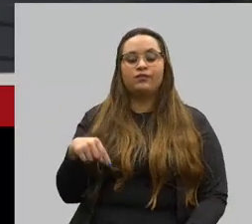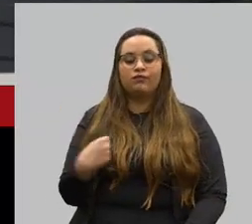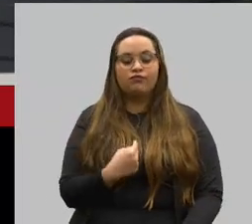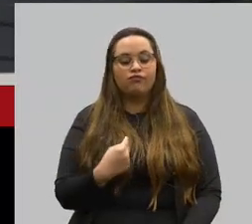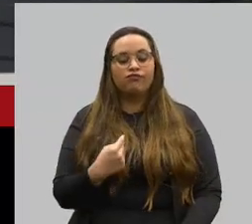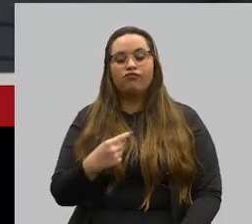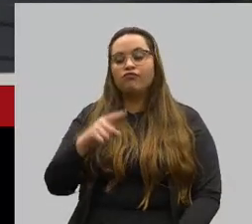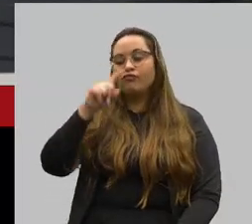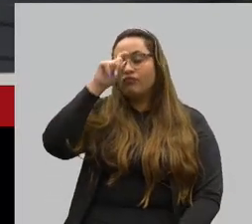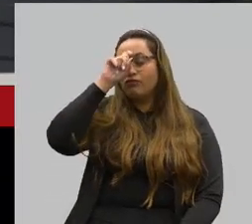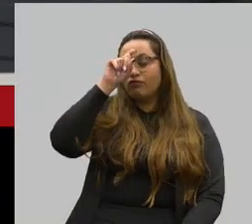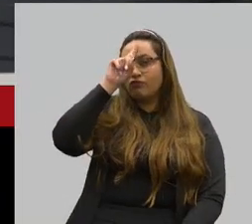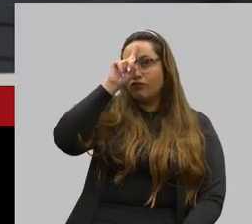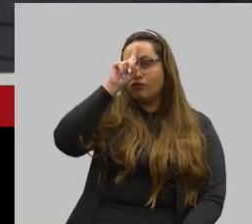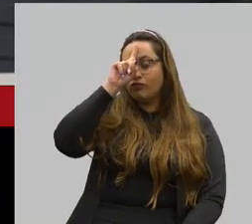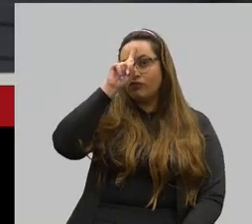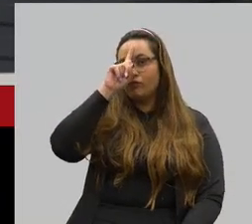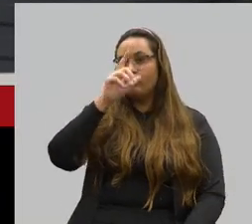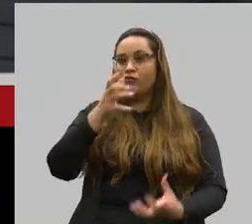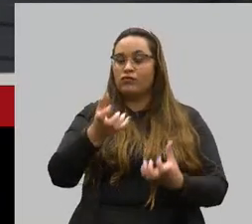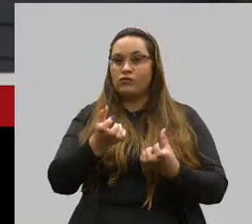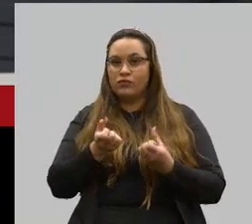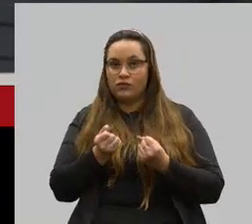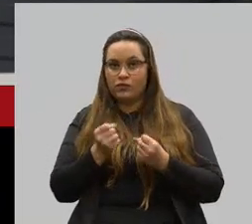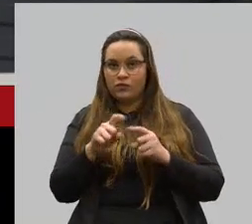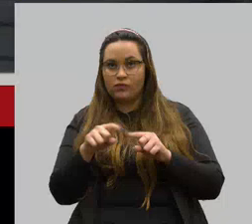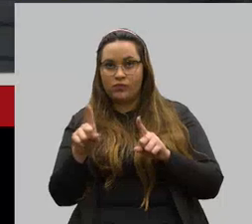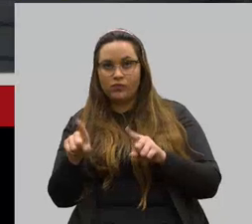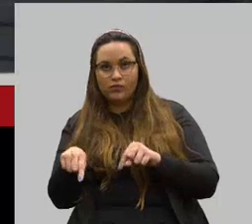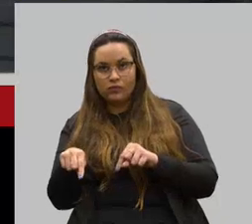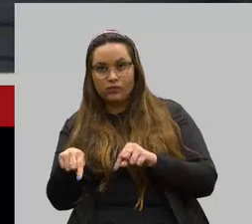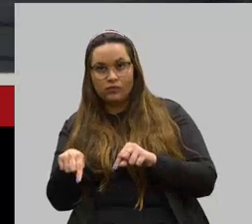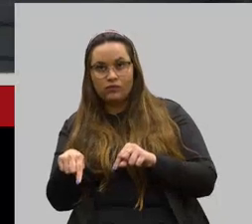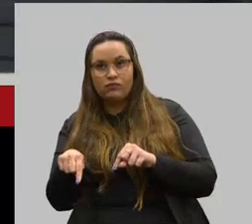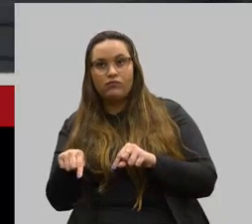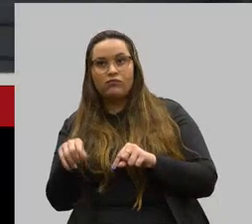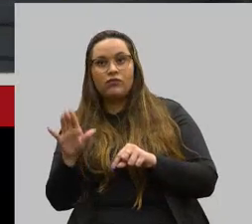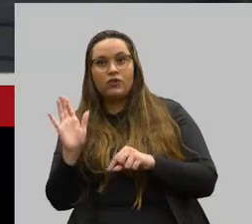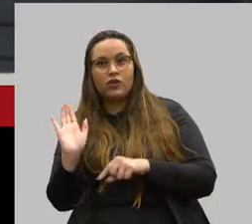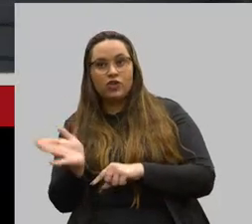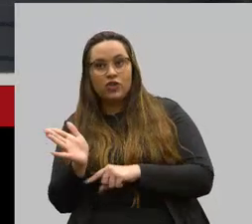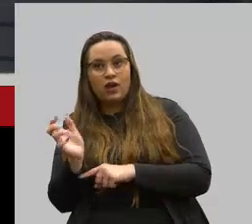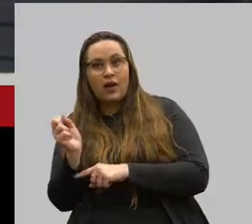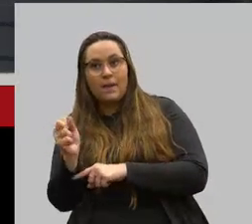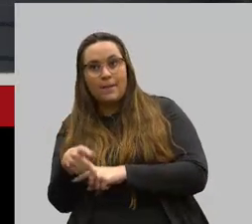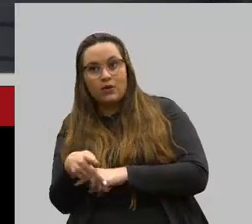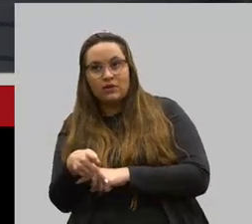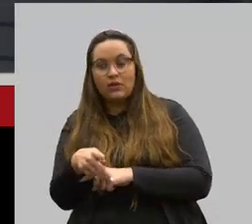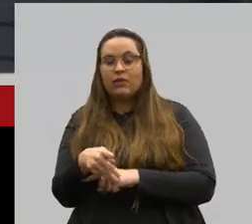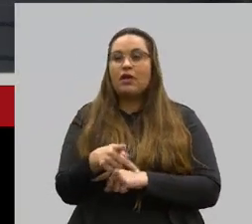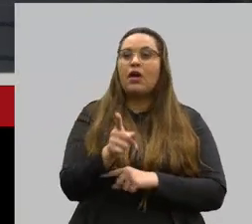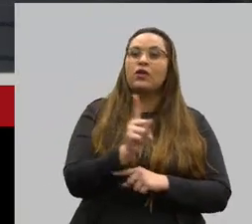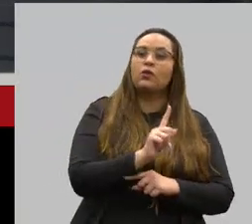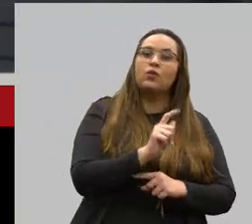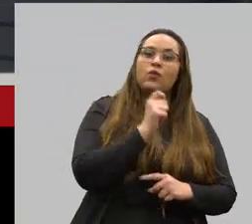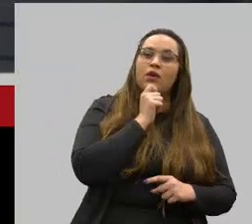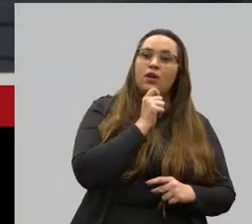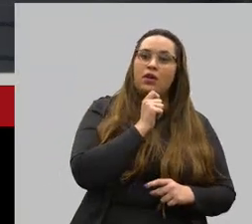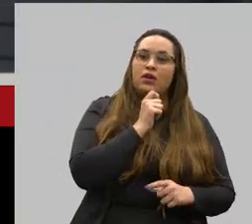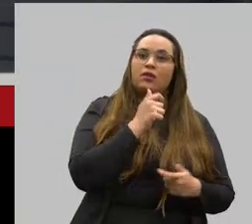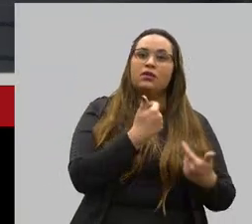Hospital da Polícia Civil Ele atende tanto os servidores ativos quanto servidores inativos né Então essa é uma